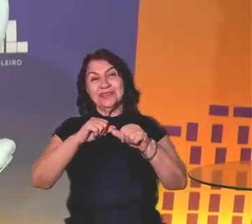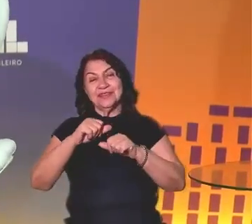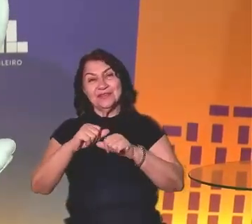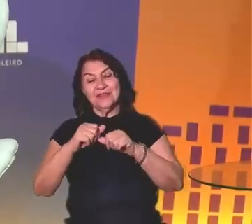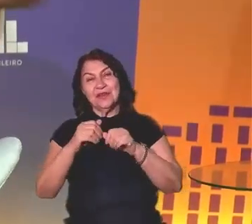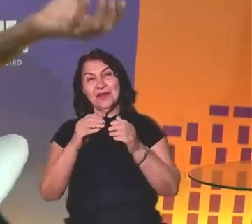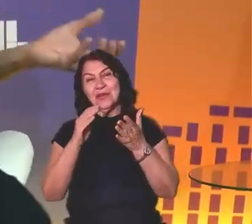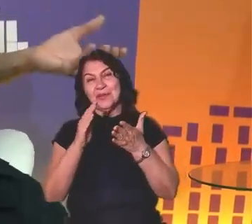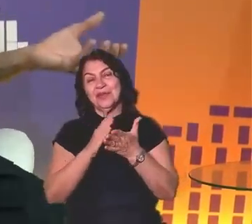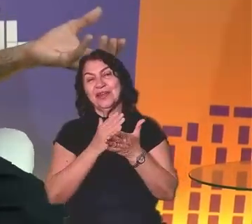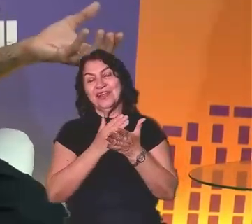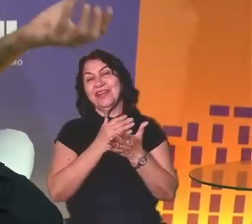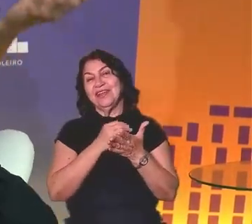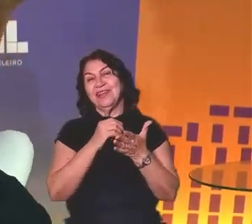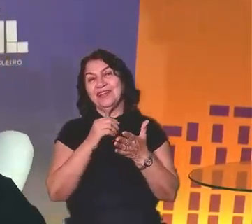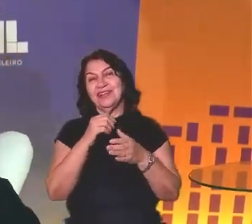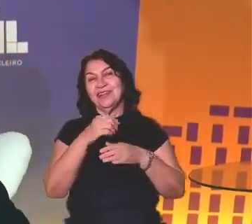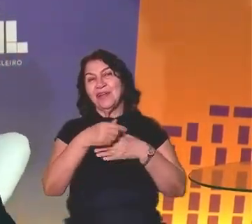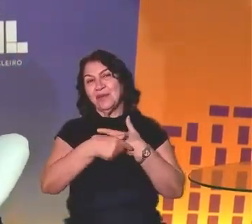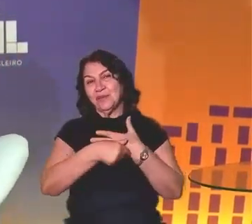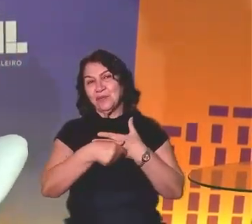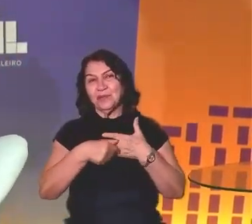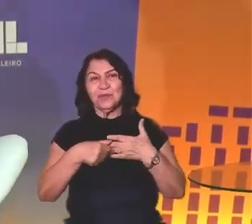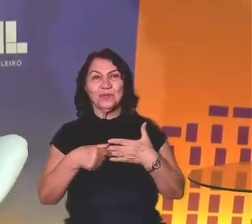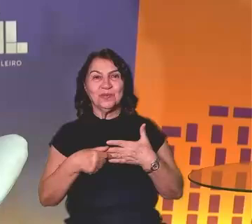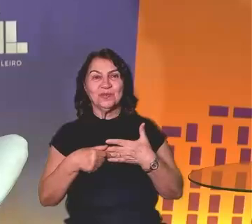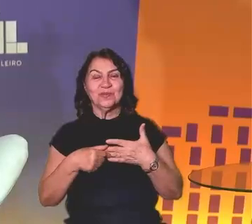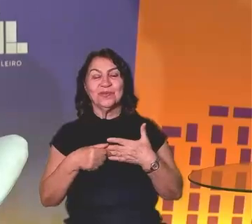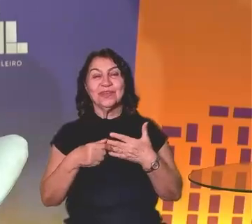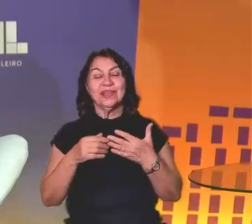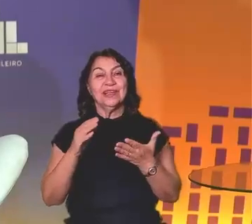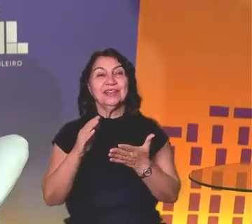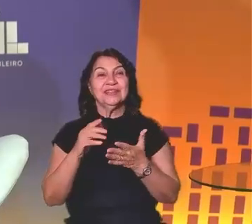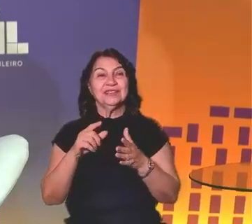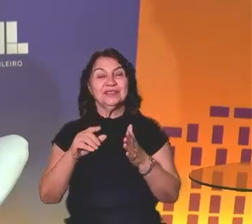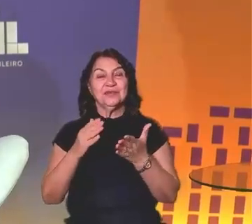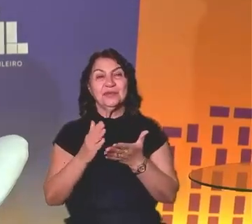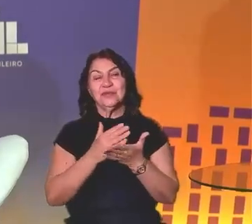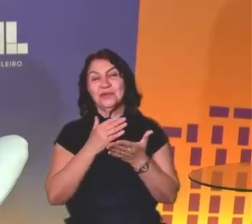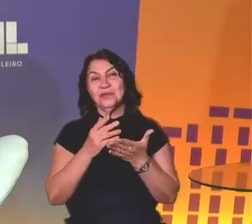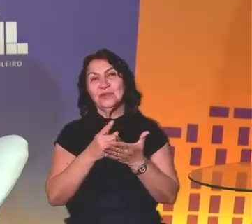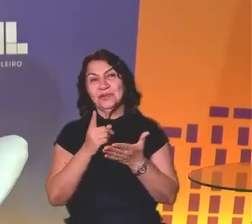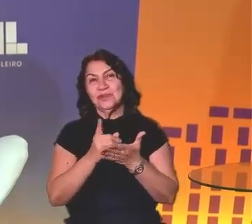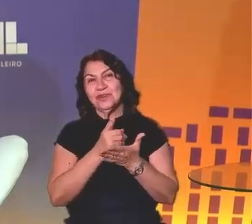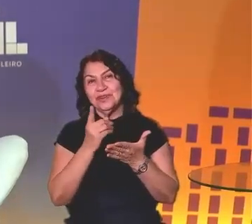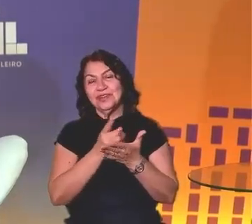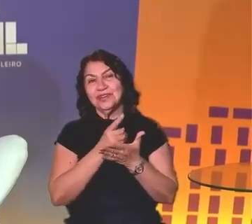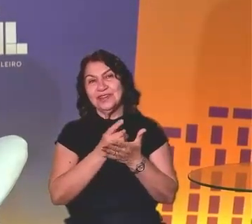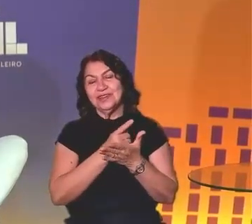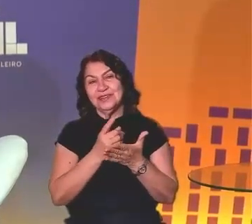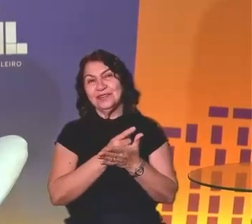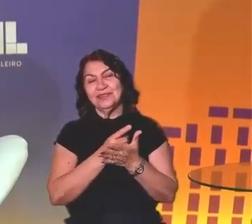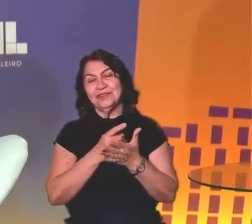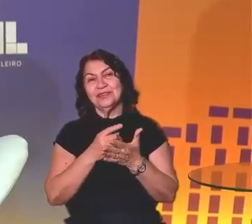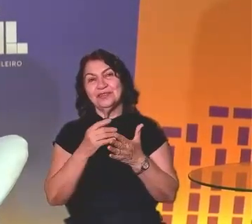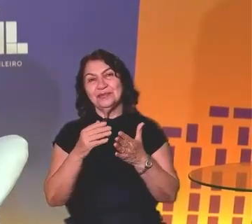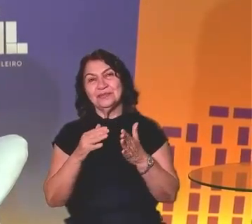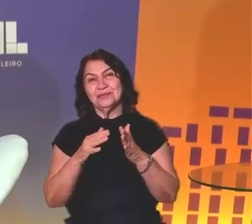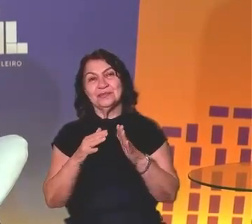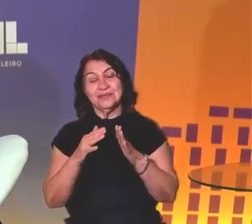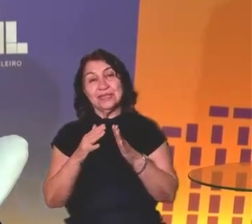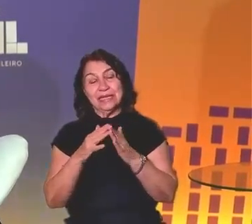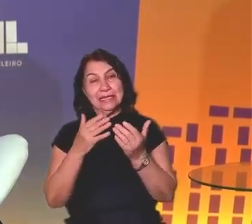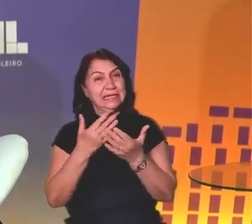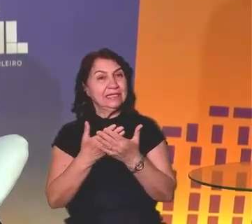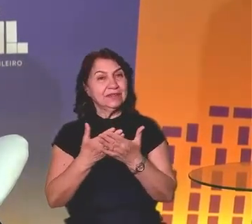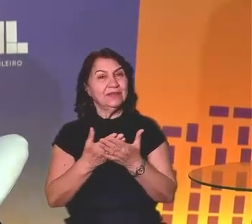da leitura em autores. Porque na minha época, às vezes, tinha um livro didático que não era tão interessante para mim, não me davam outras opções. Eu